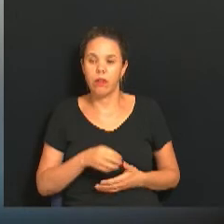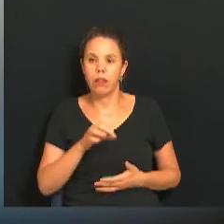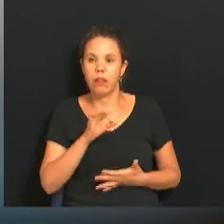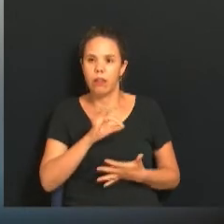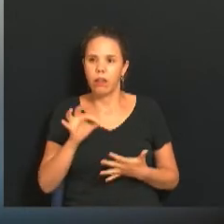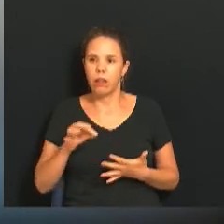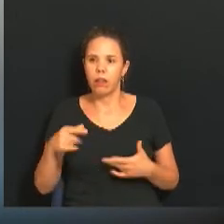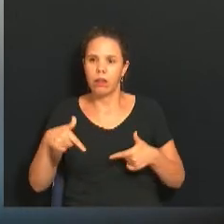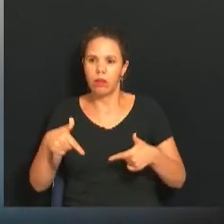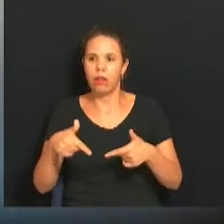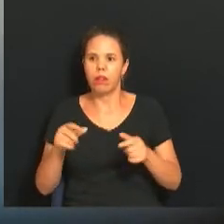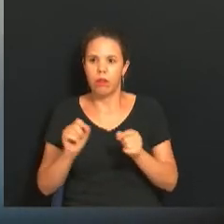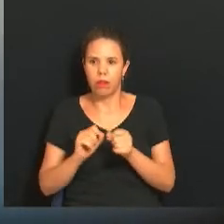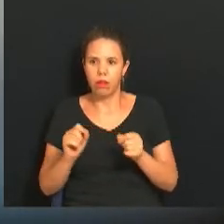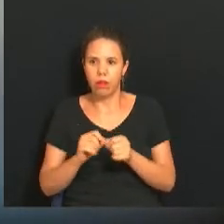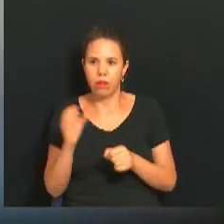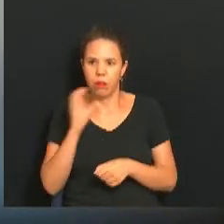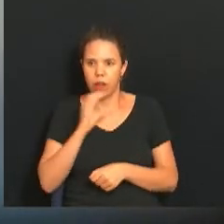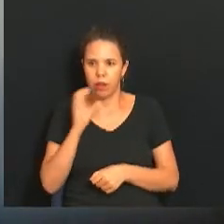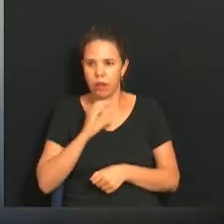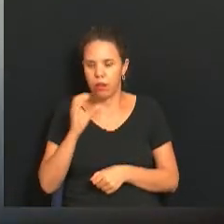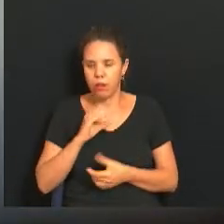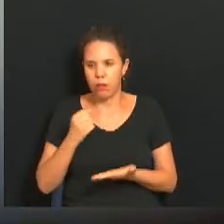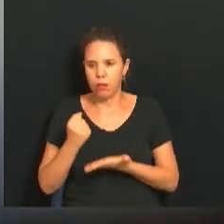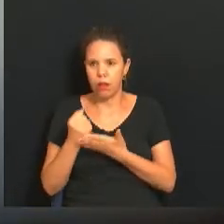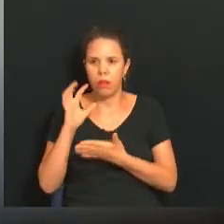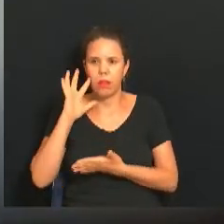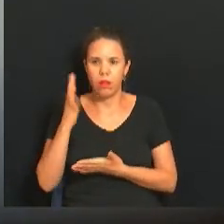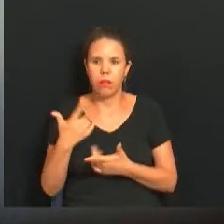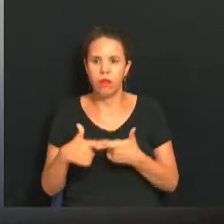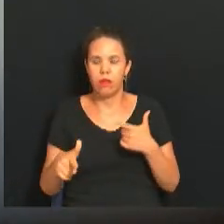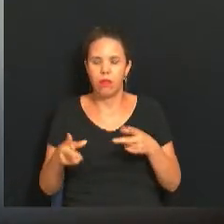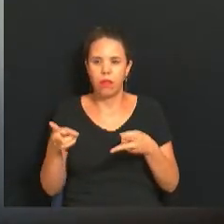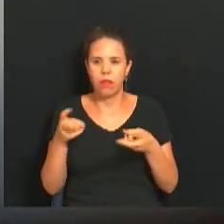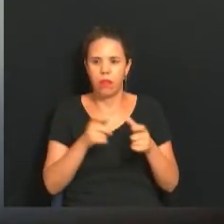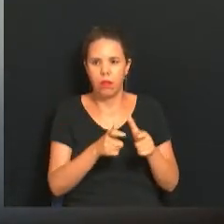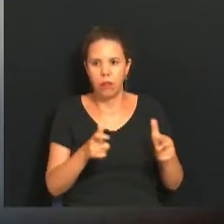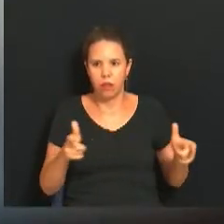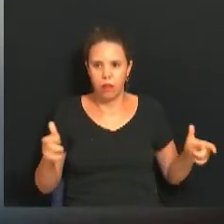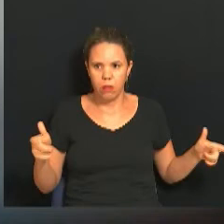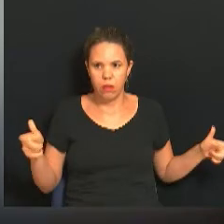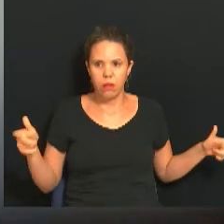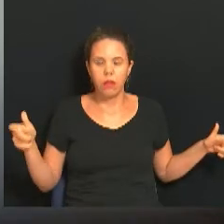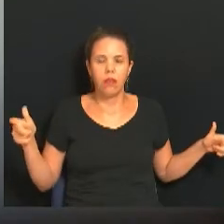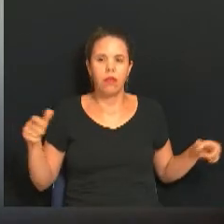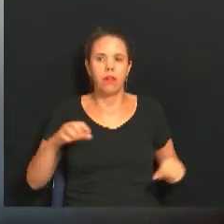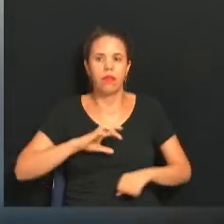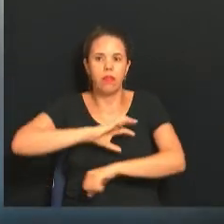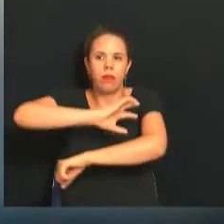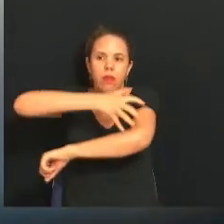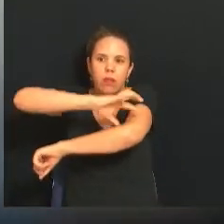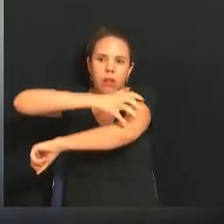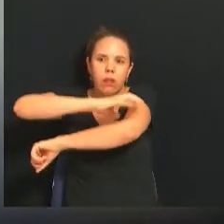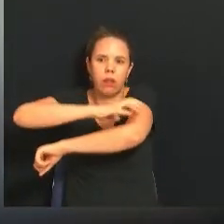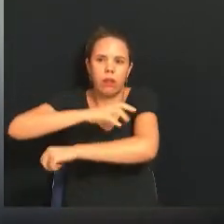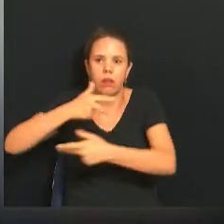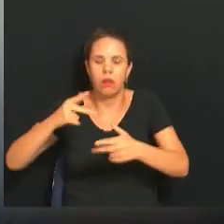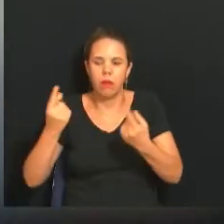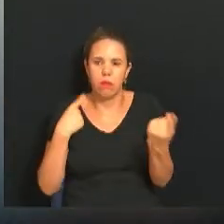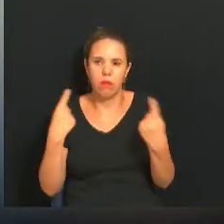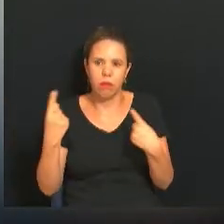as ações têm que ser emergenciais, mas a gente percebe o crescimento do mato nas praças, canteiros,